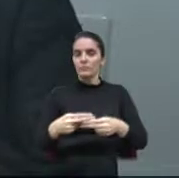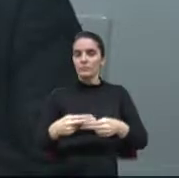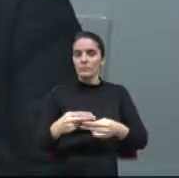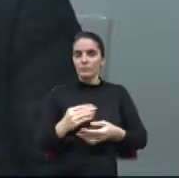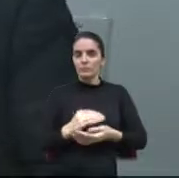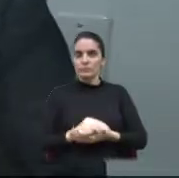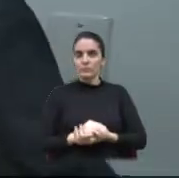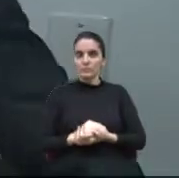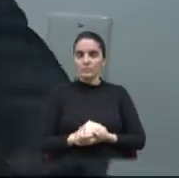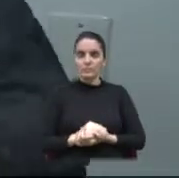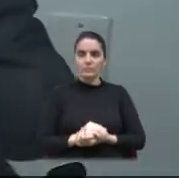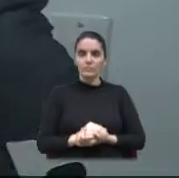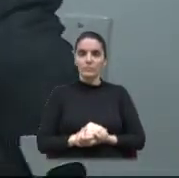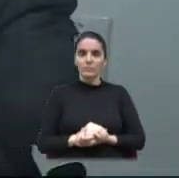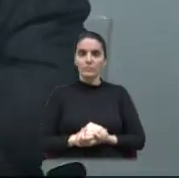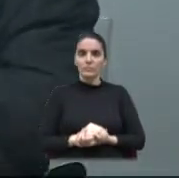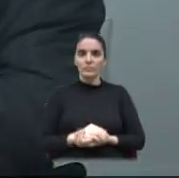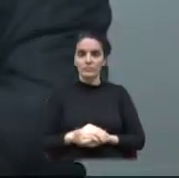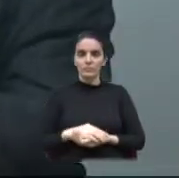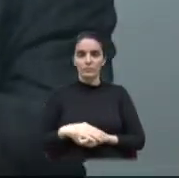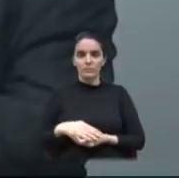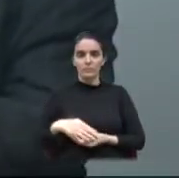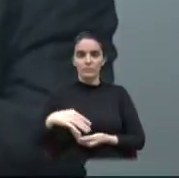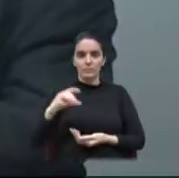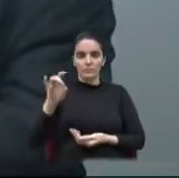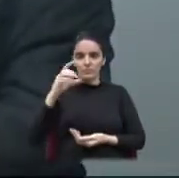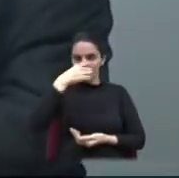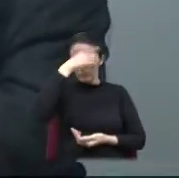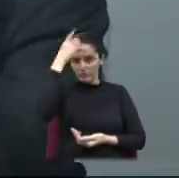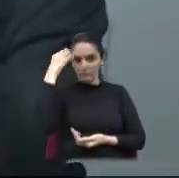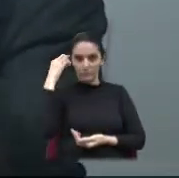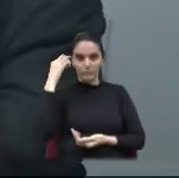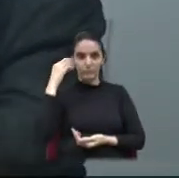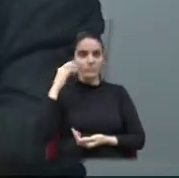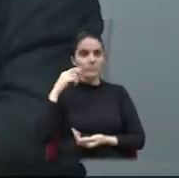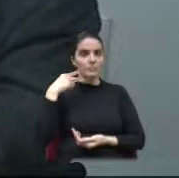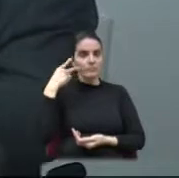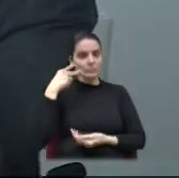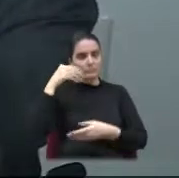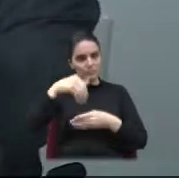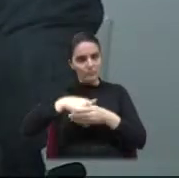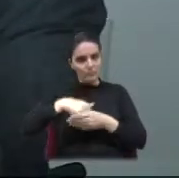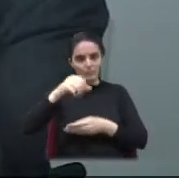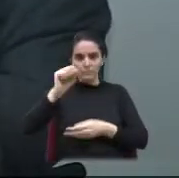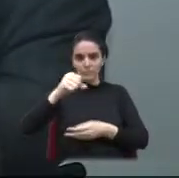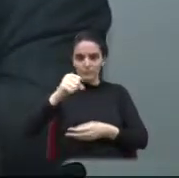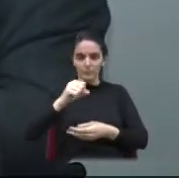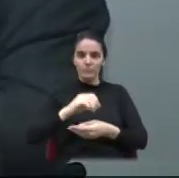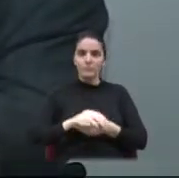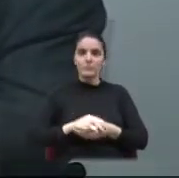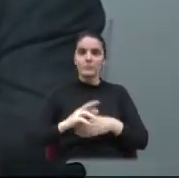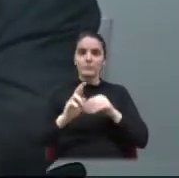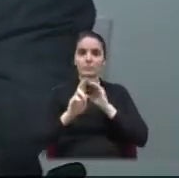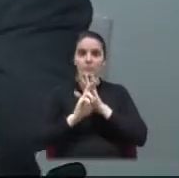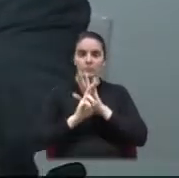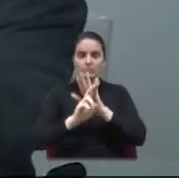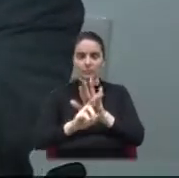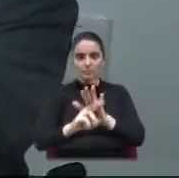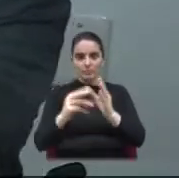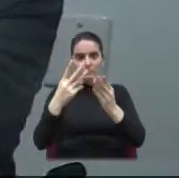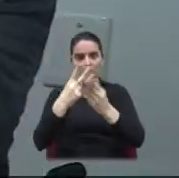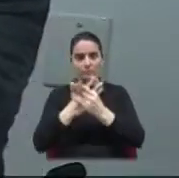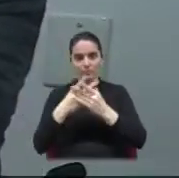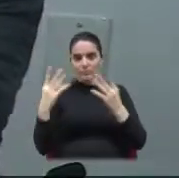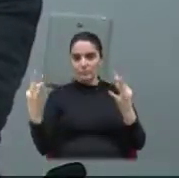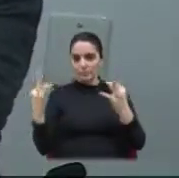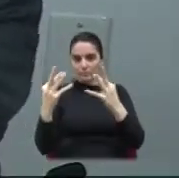nos também como vereador fazer com que vamos votar a favor e representando a Câmara, todos,